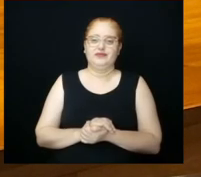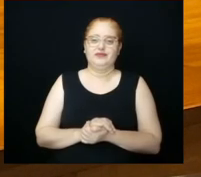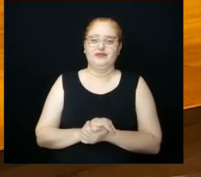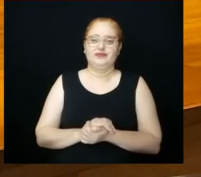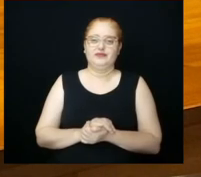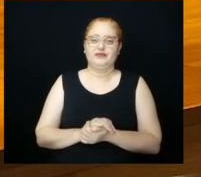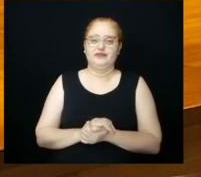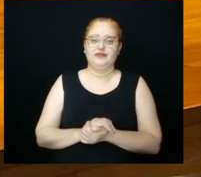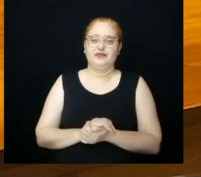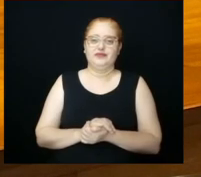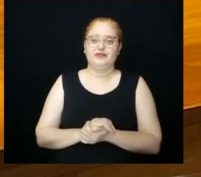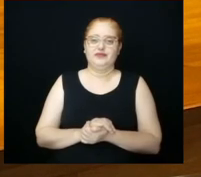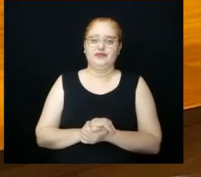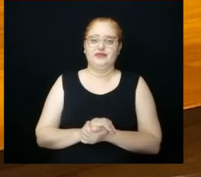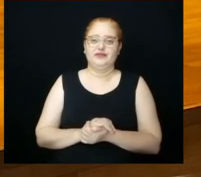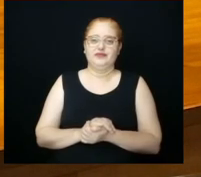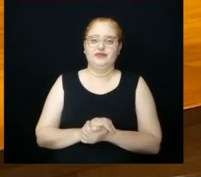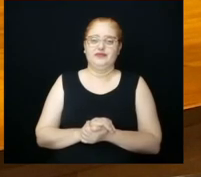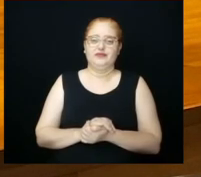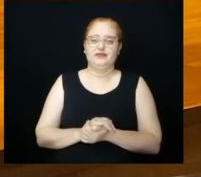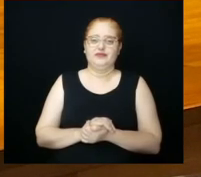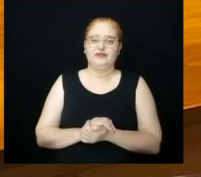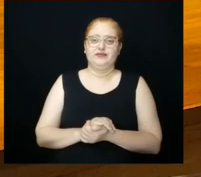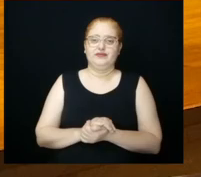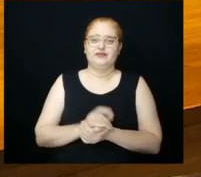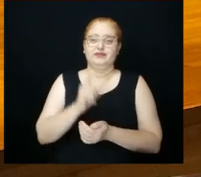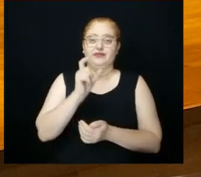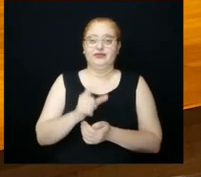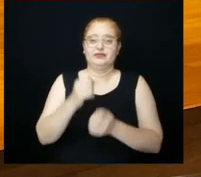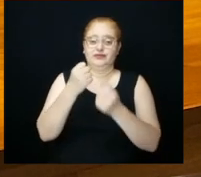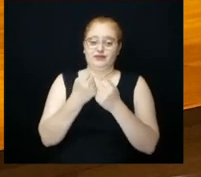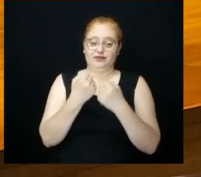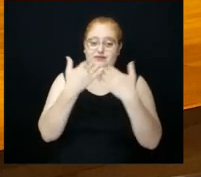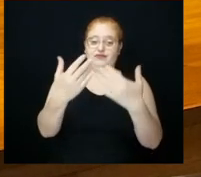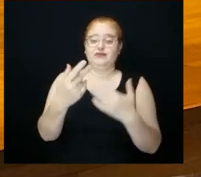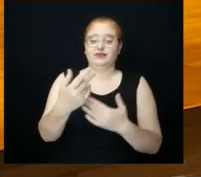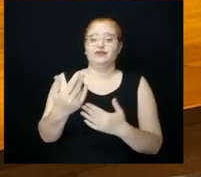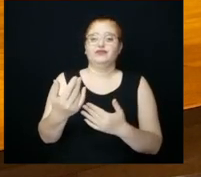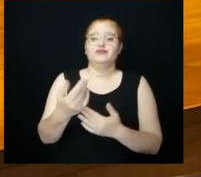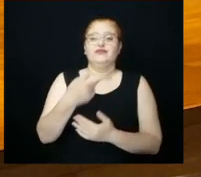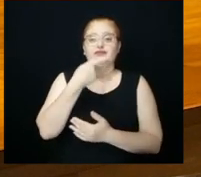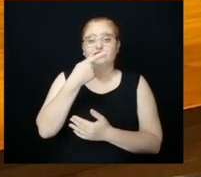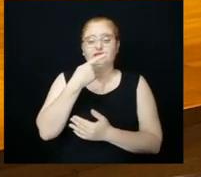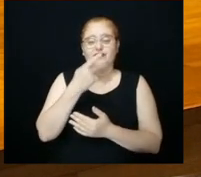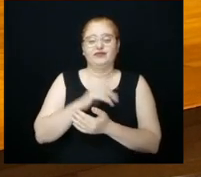Emicheta. A Augusta Emicheta, que escreveu As Alegrias da Maternidade.